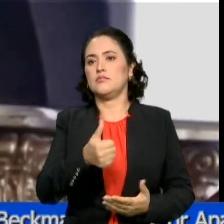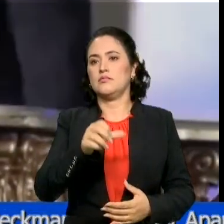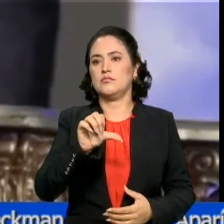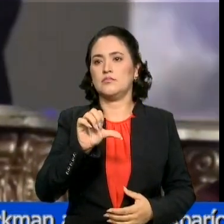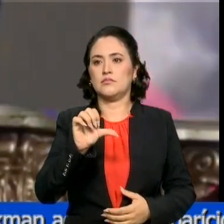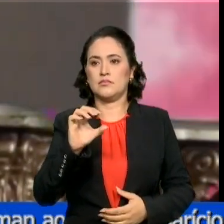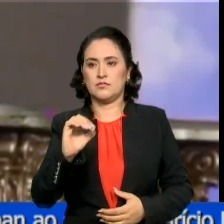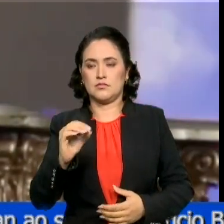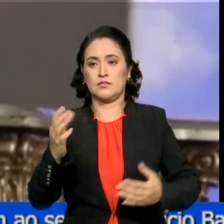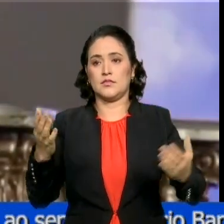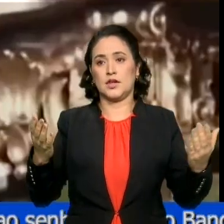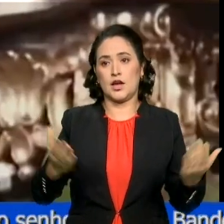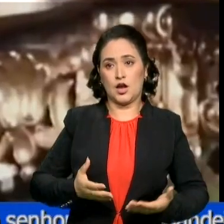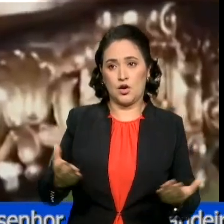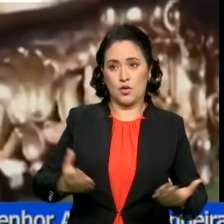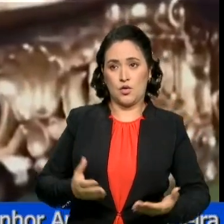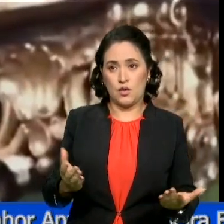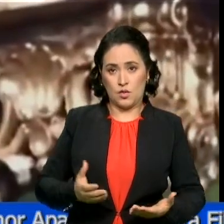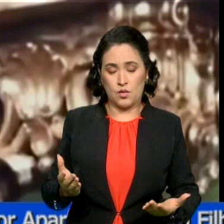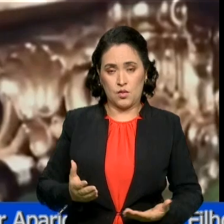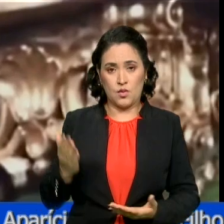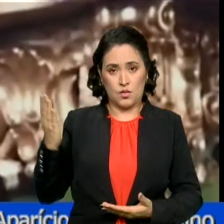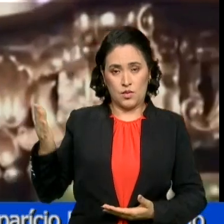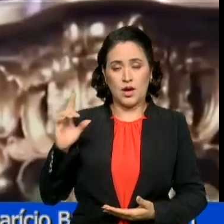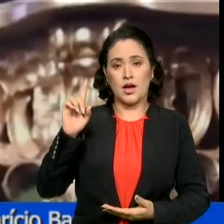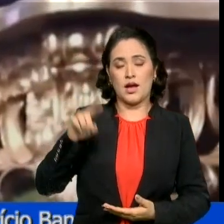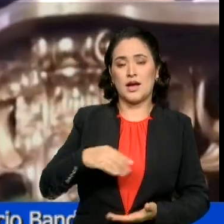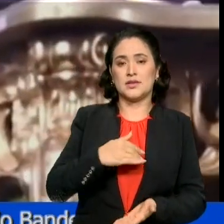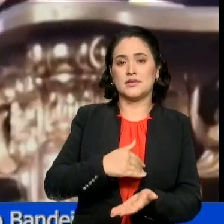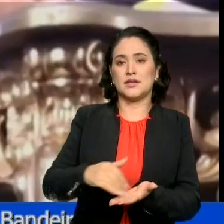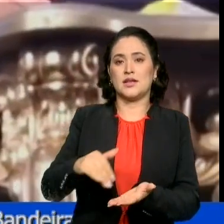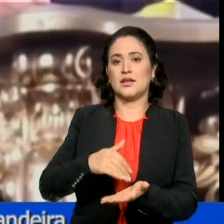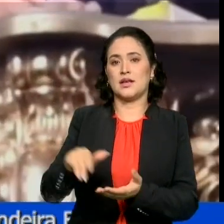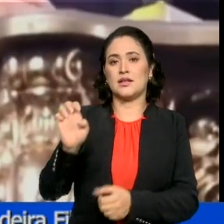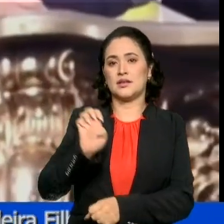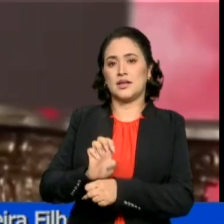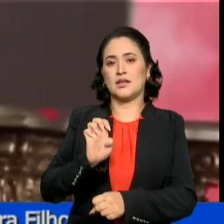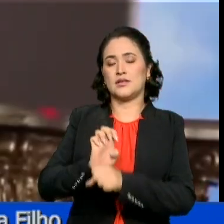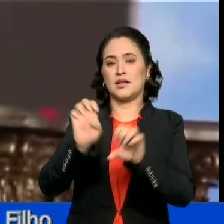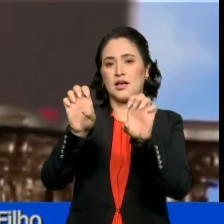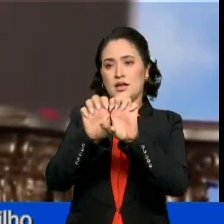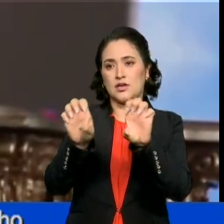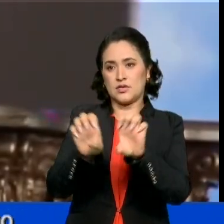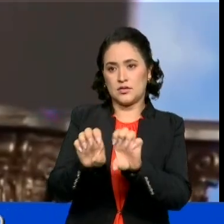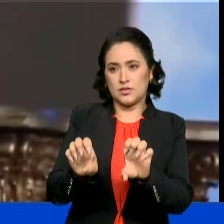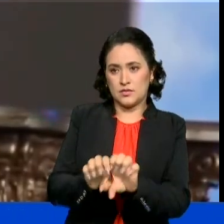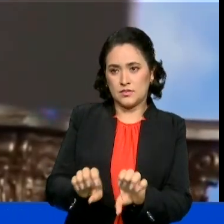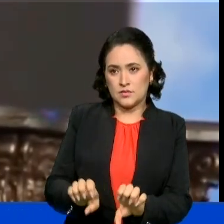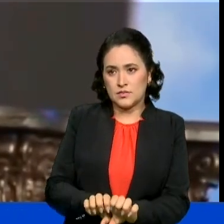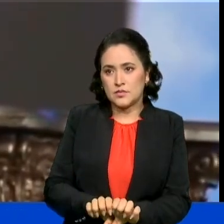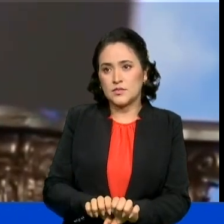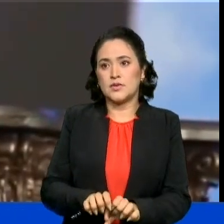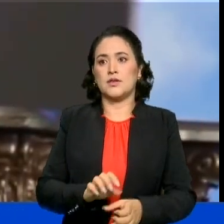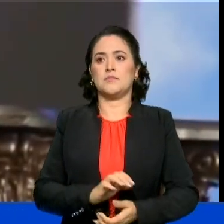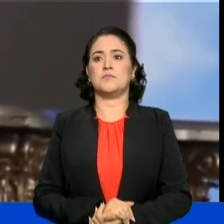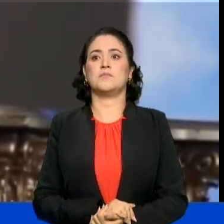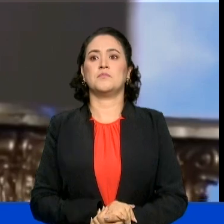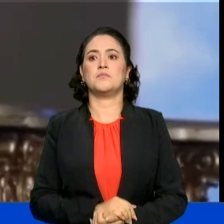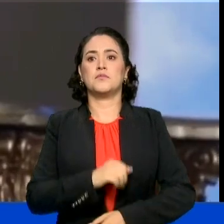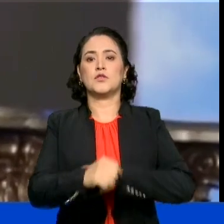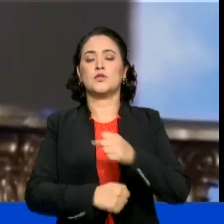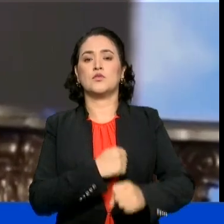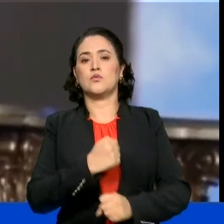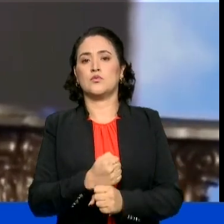Atualmente, Aparício Bandeira exerce o cargo de secretário de Estado da Infraestrutura, onde, desde